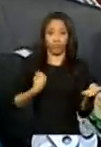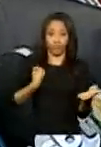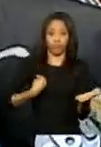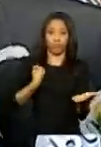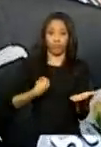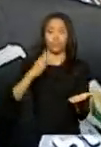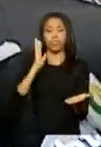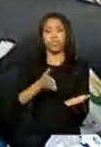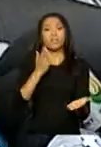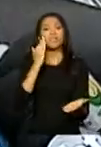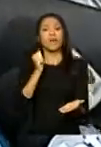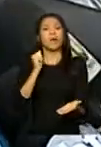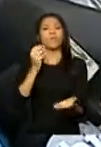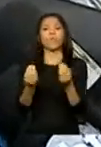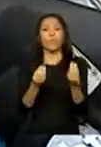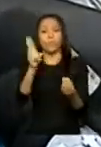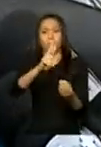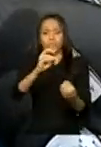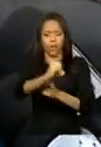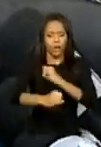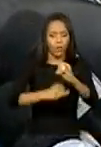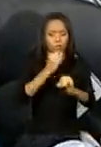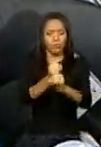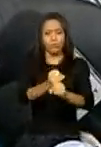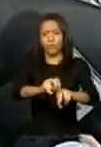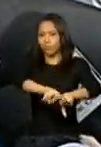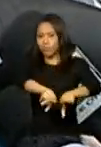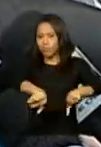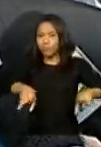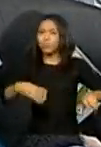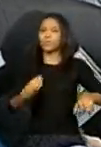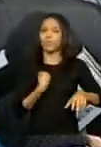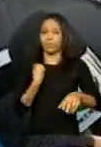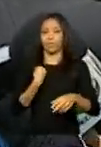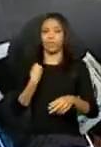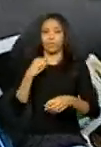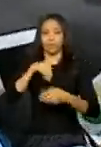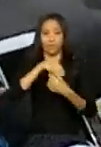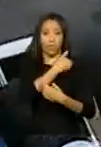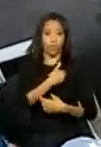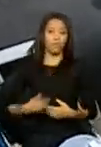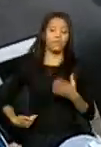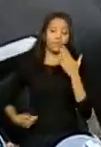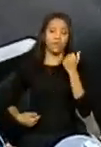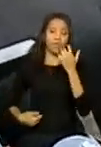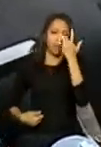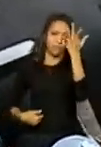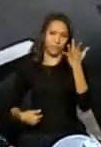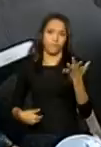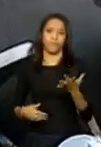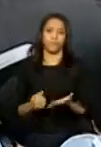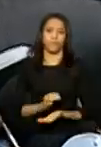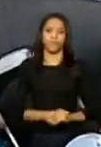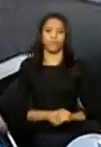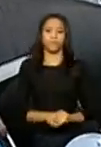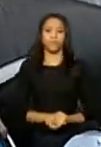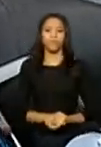dimensão digital da vida pública e eles são... Controvérsia. Tudo na vida, nem